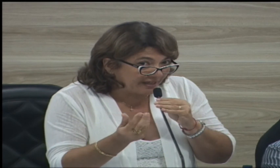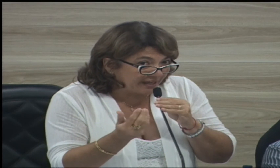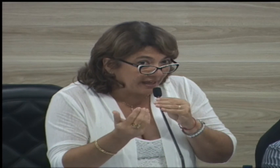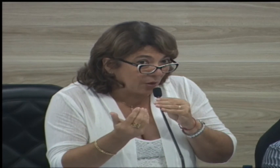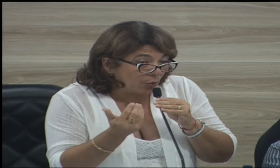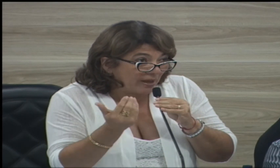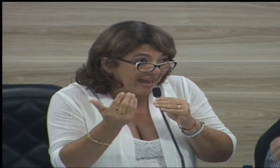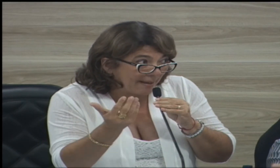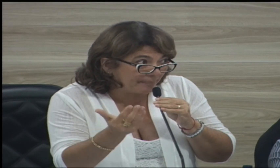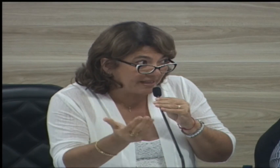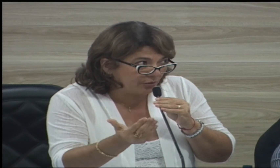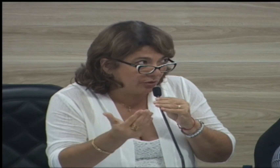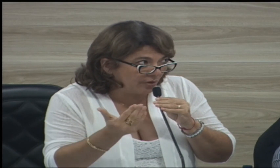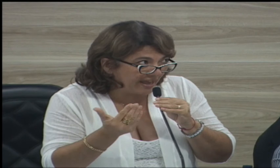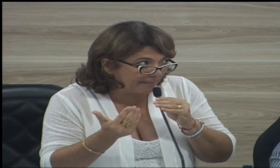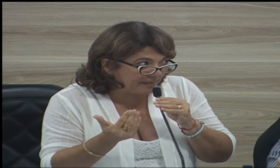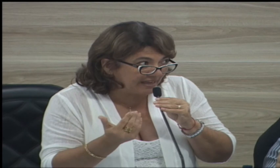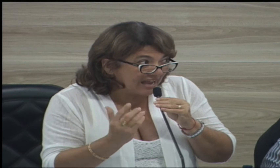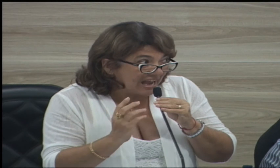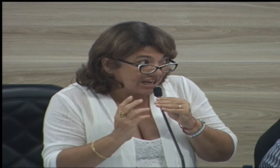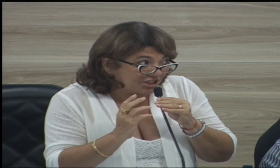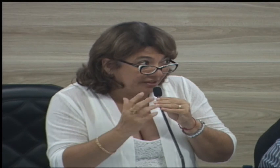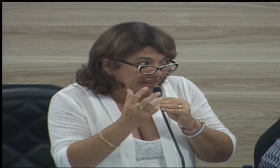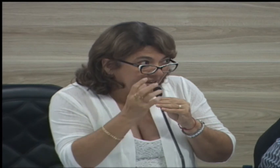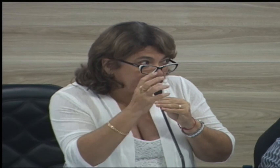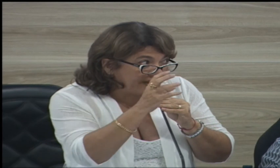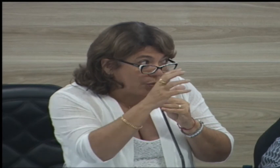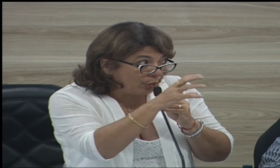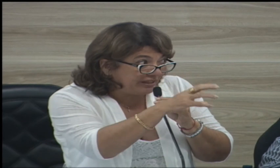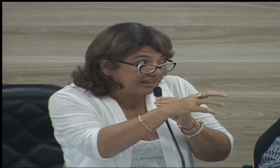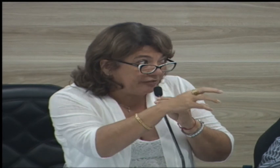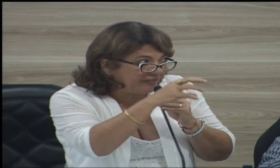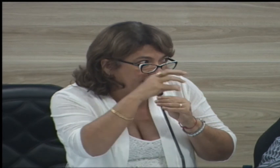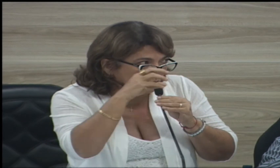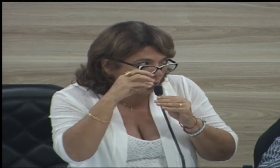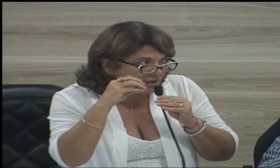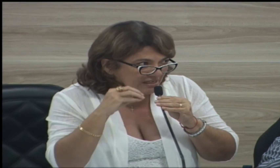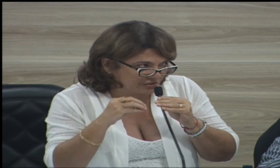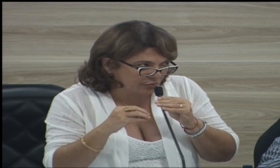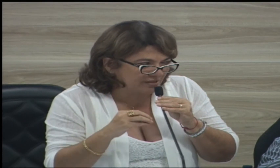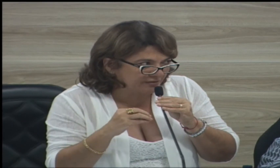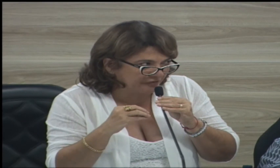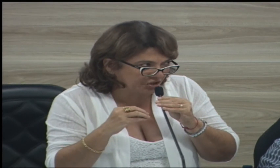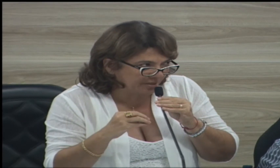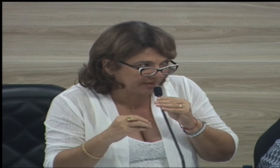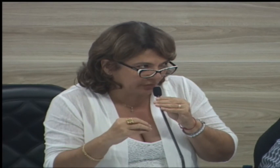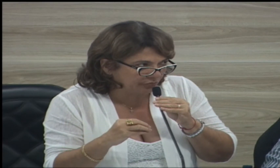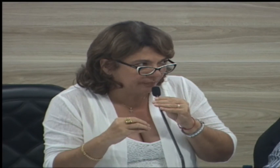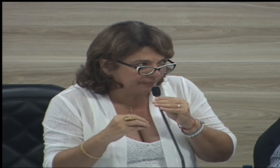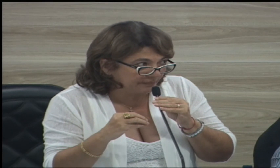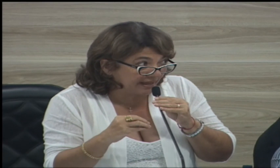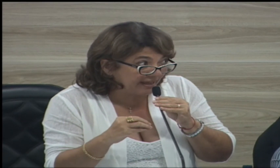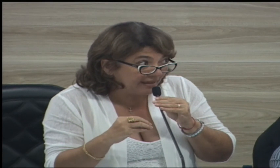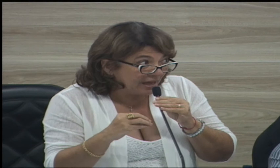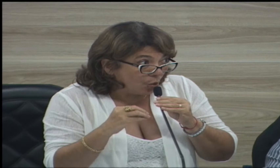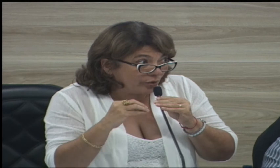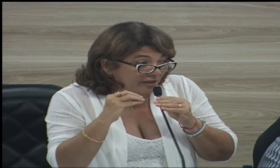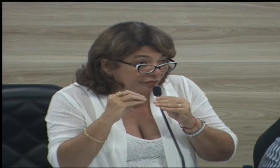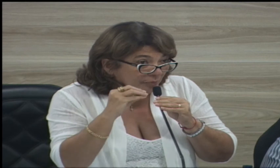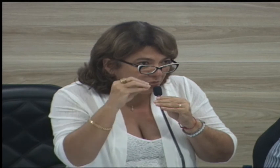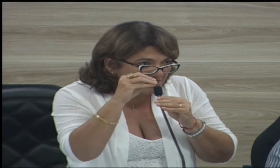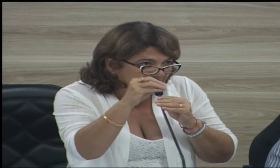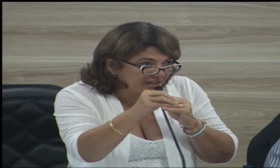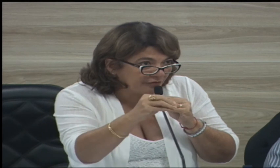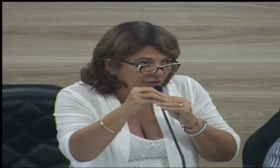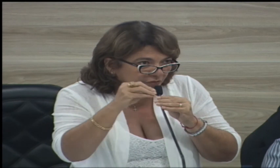vê que o reabrir ou não reabrir, a gente tem que ver o que veio com isso, com esse fechamento, né? O que